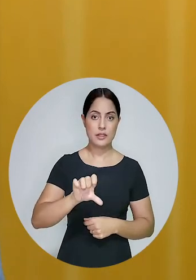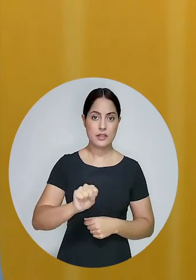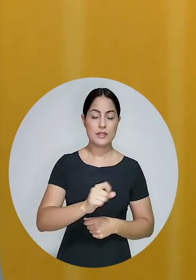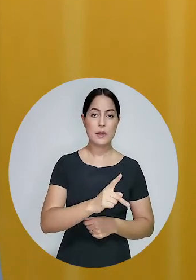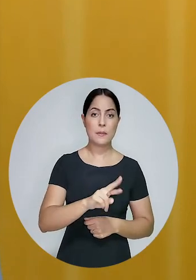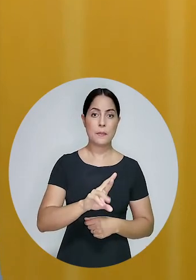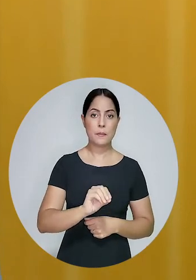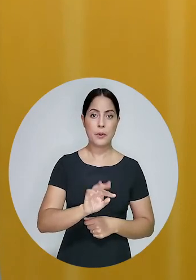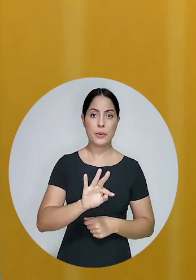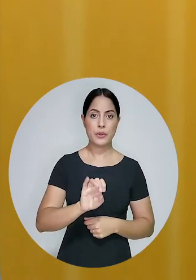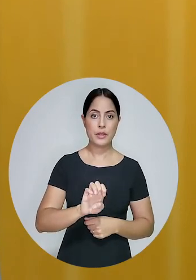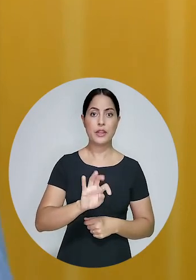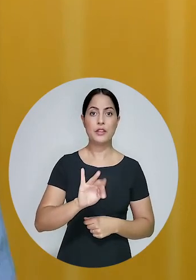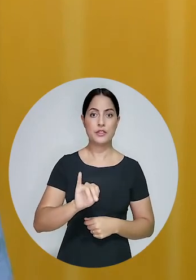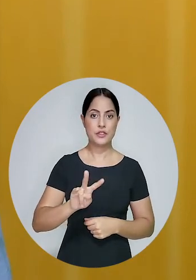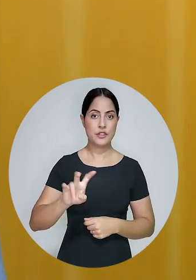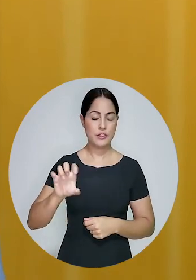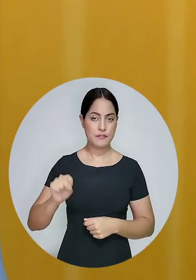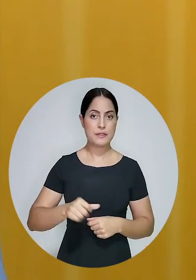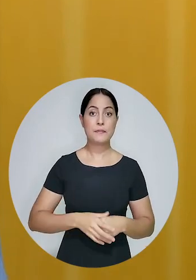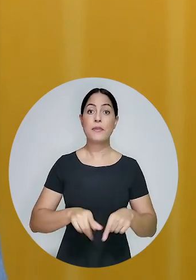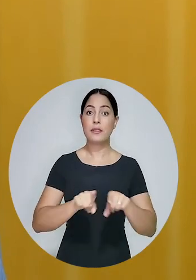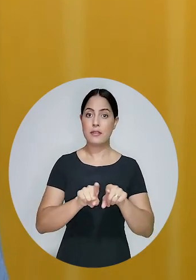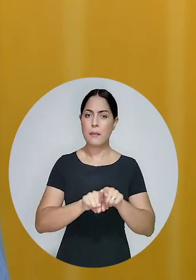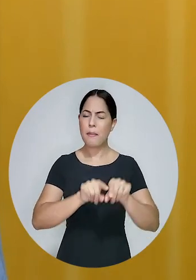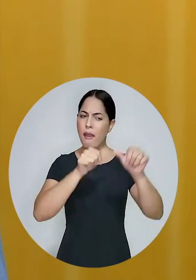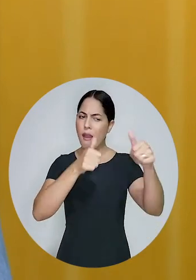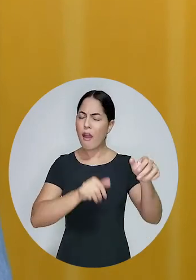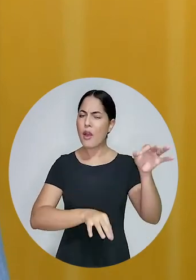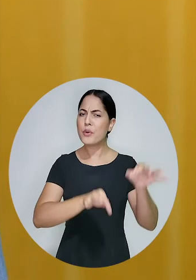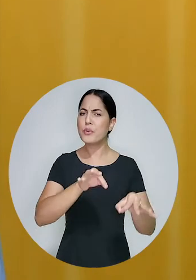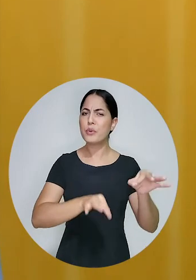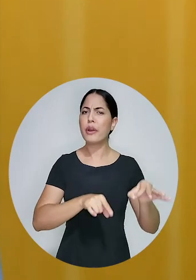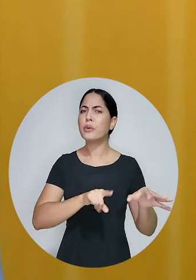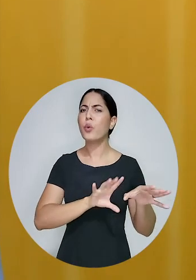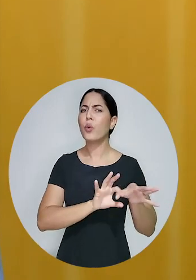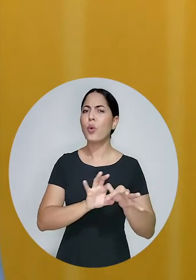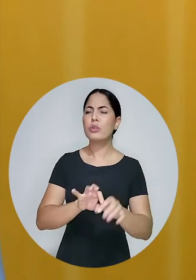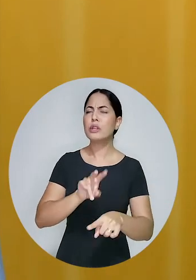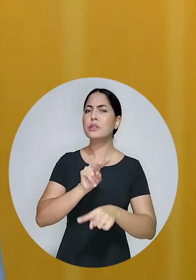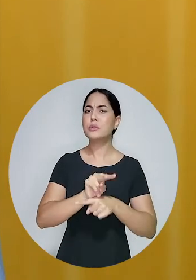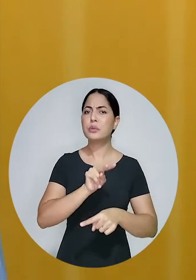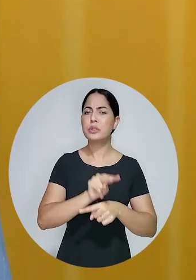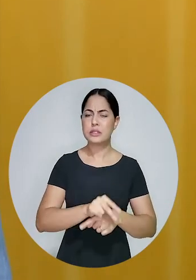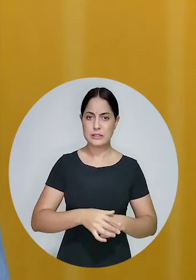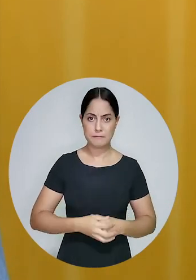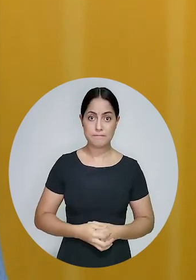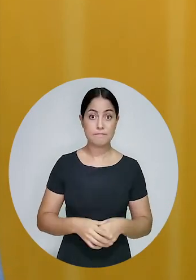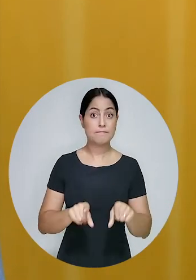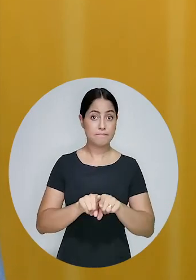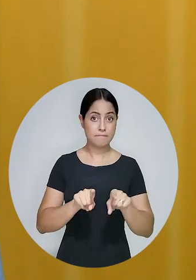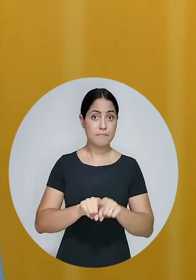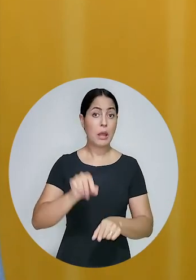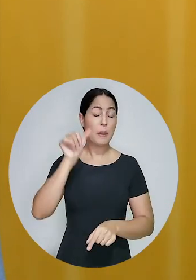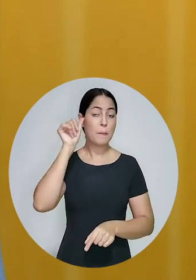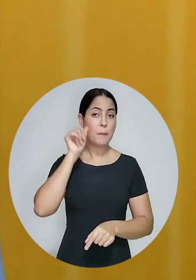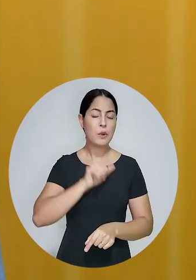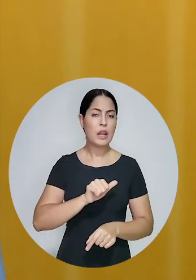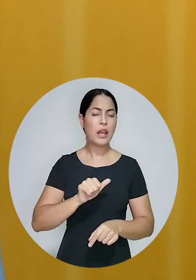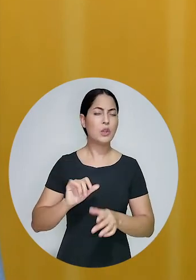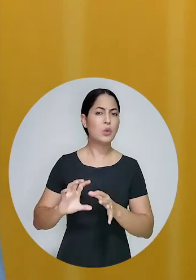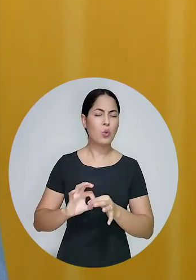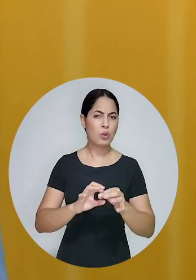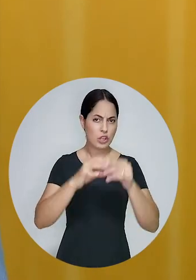as dinâmicas em torno desta decisão judicial e analisa as possibilidades de proteção e acompanhamento das mulheres